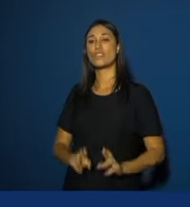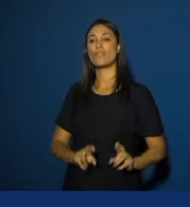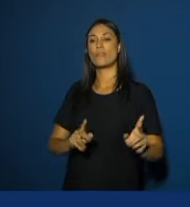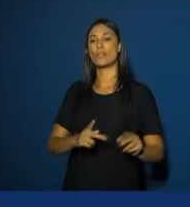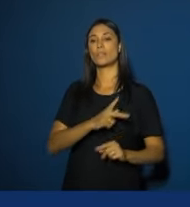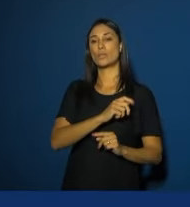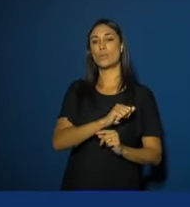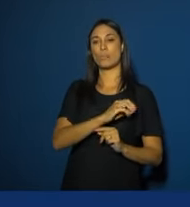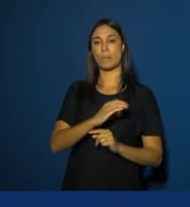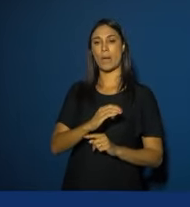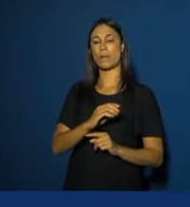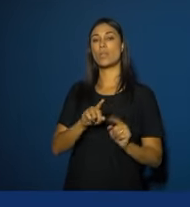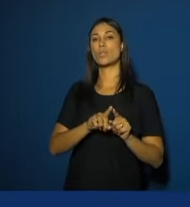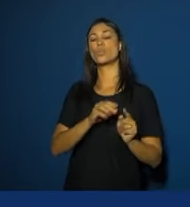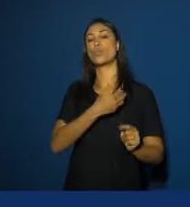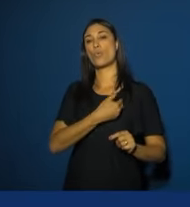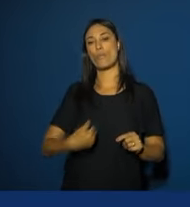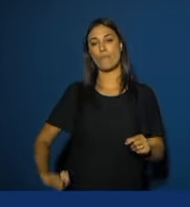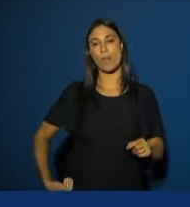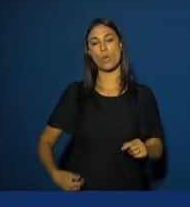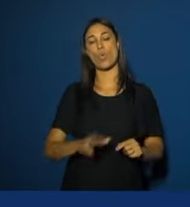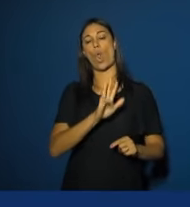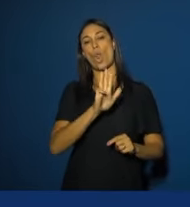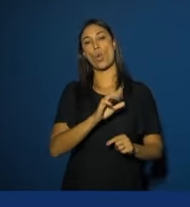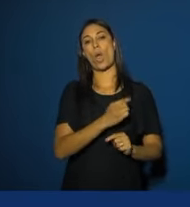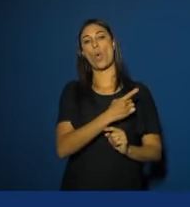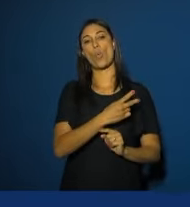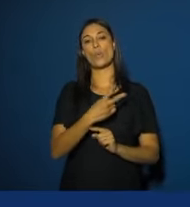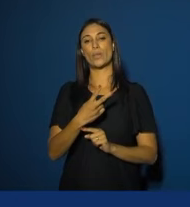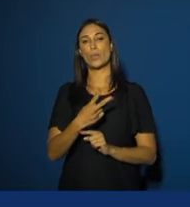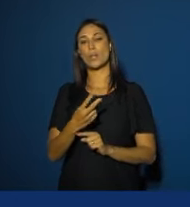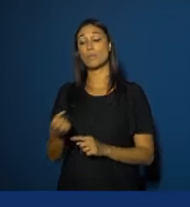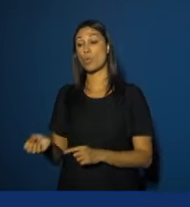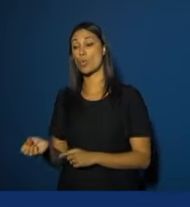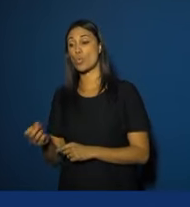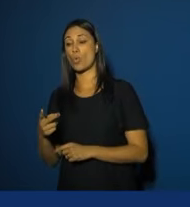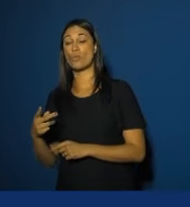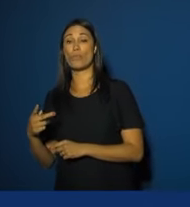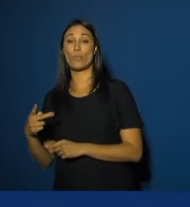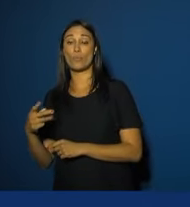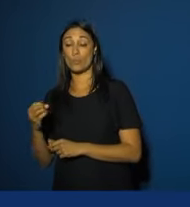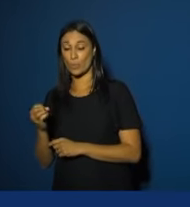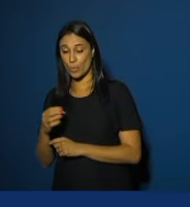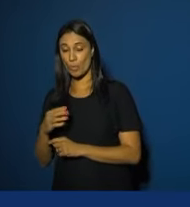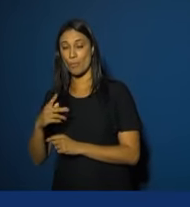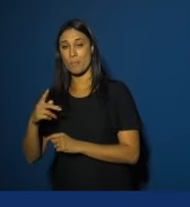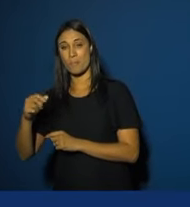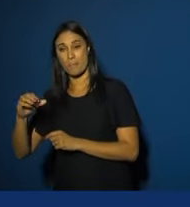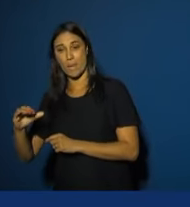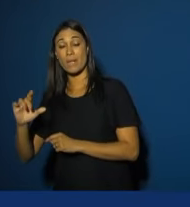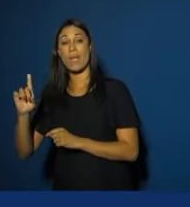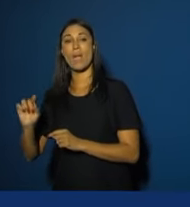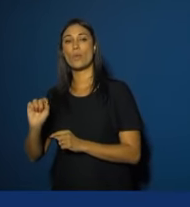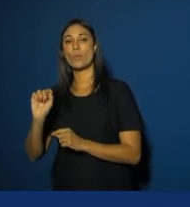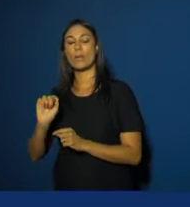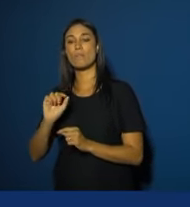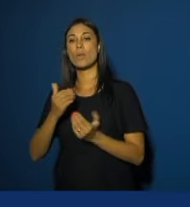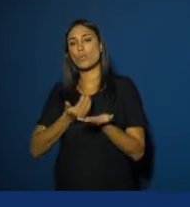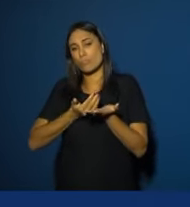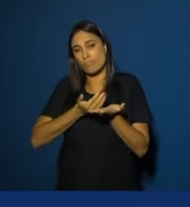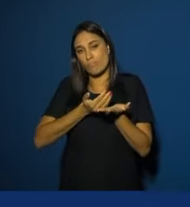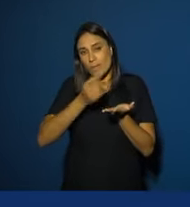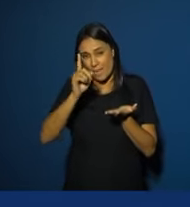1, dos governos Lula 1 e 2 para este PAC, para o novo PAC, é que o carro-chefe é a iniciativa privada,